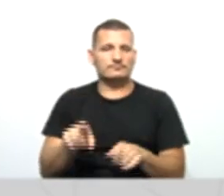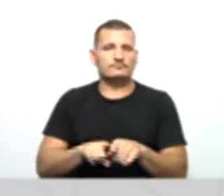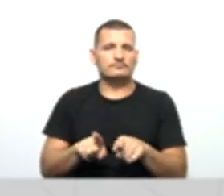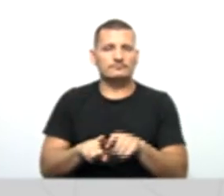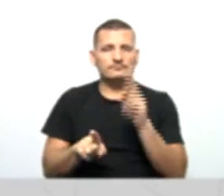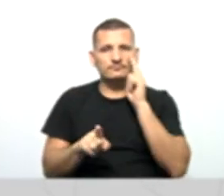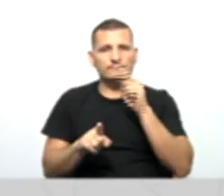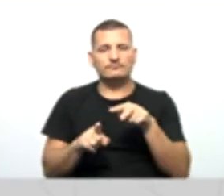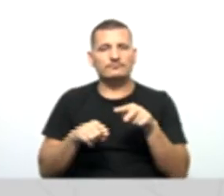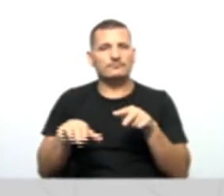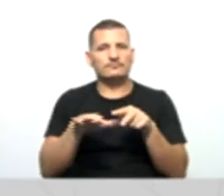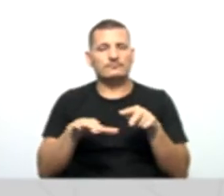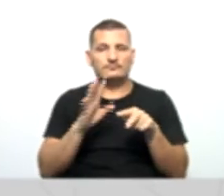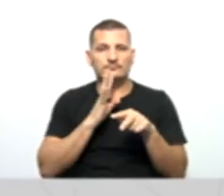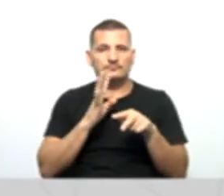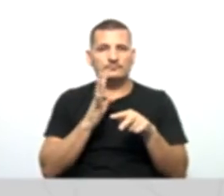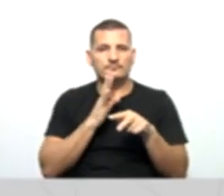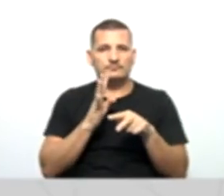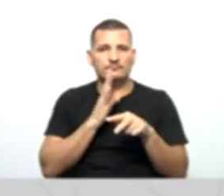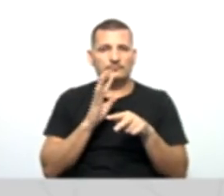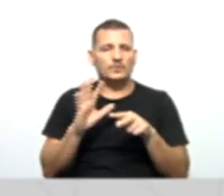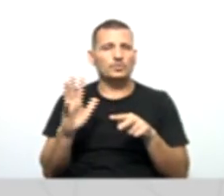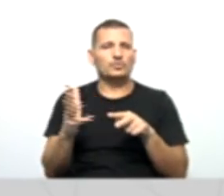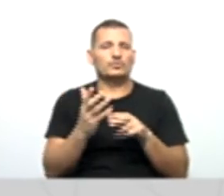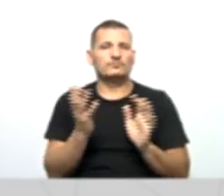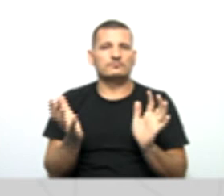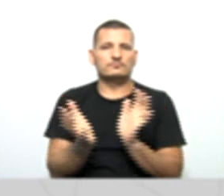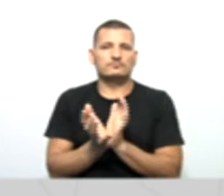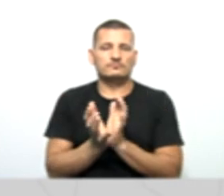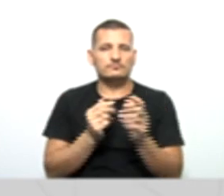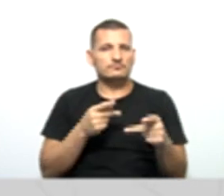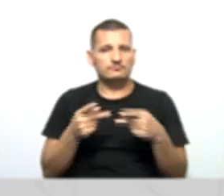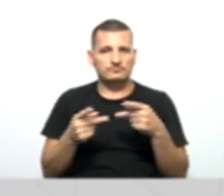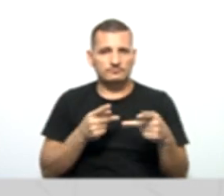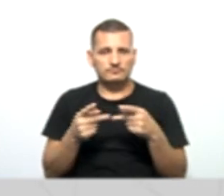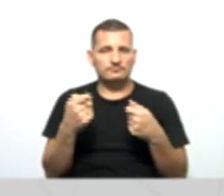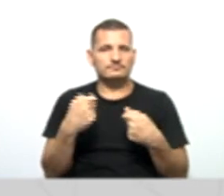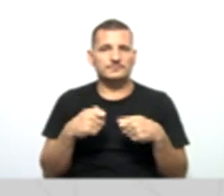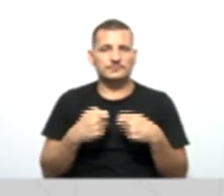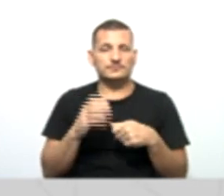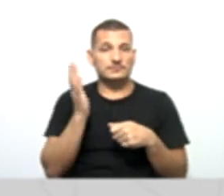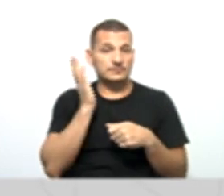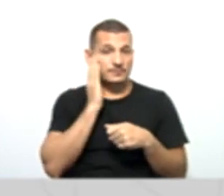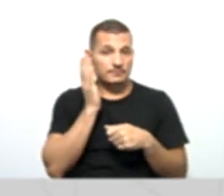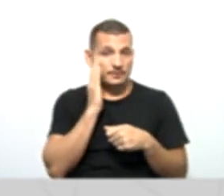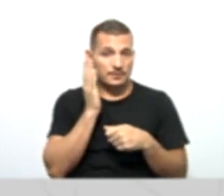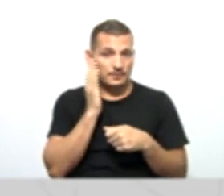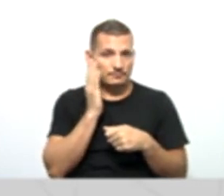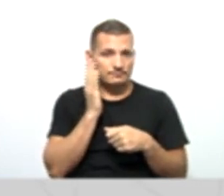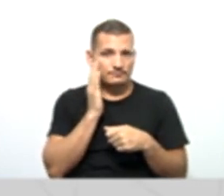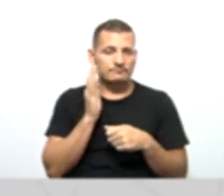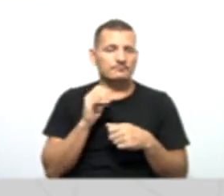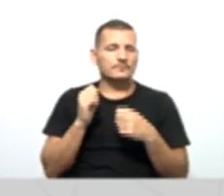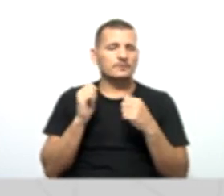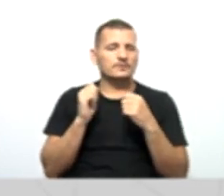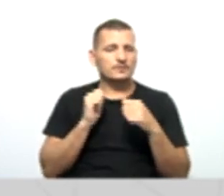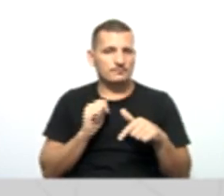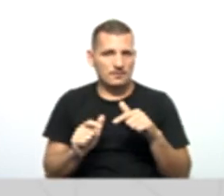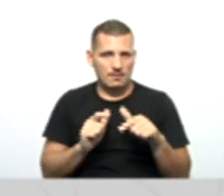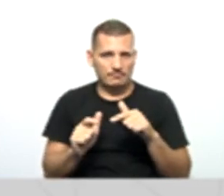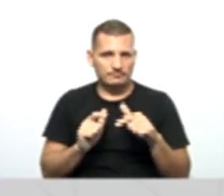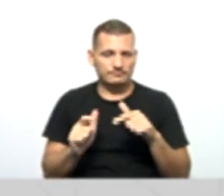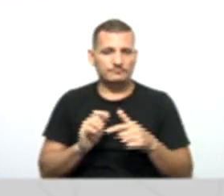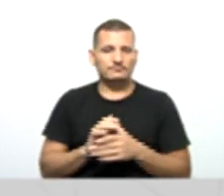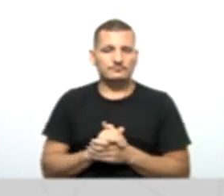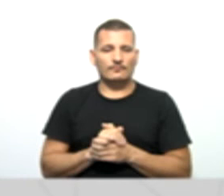de conhecimento que todo gestor, toda equipe de projeto, na verdade, tem que saber dominar para poder trabalhar com isso. E